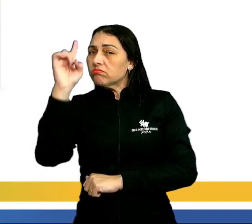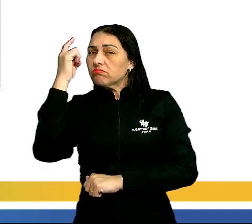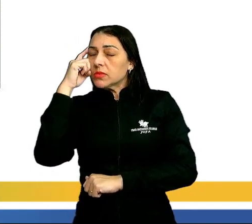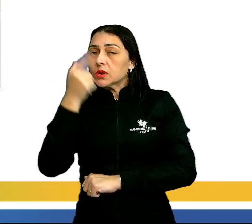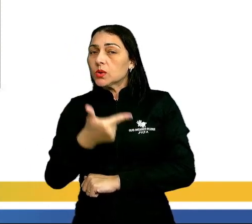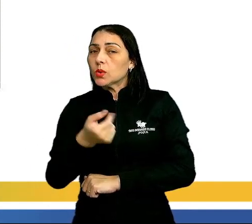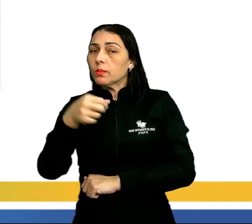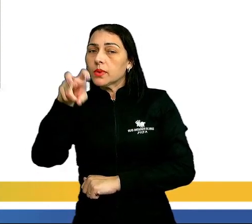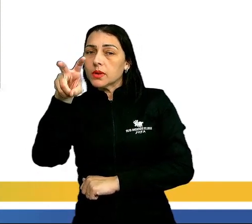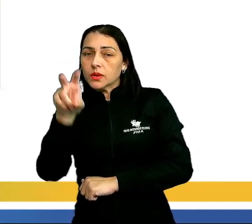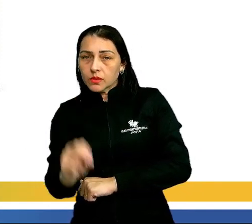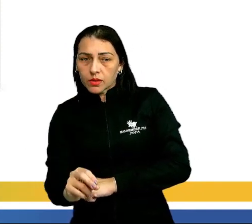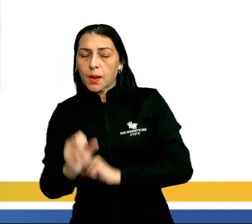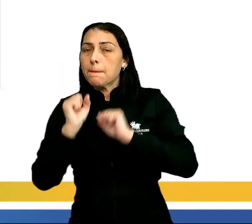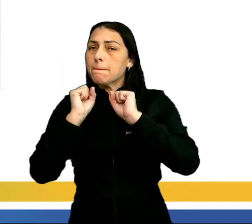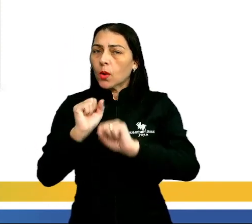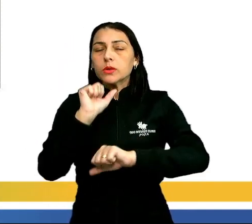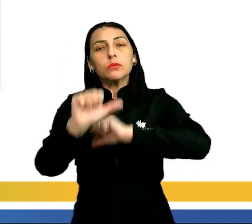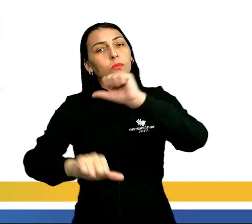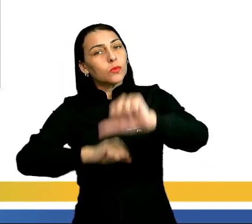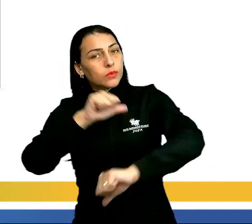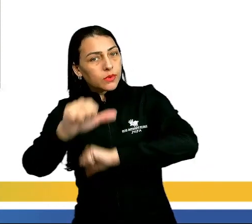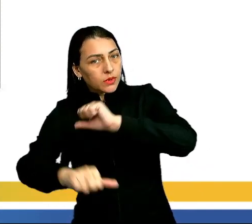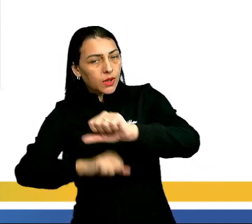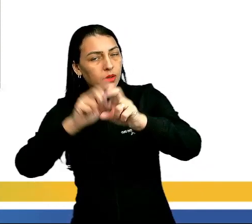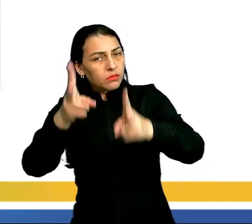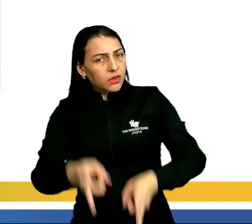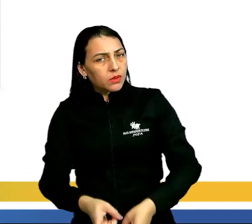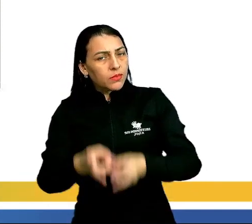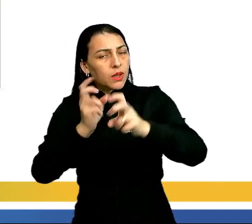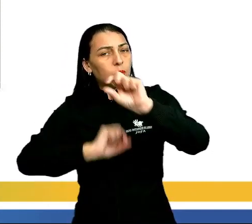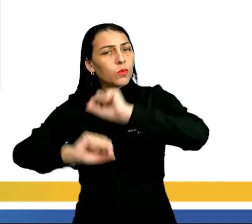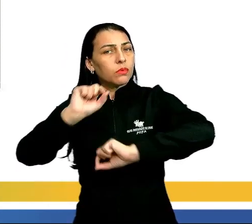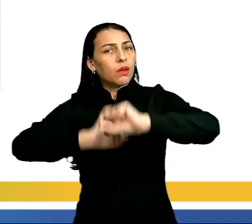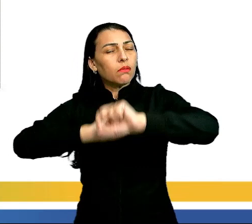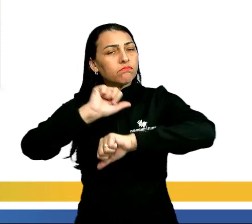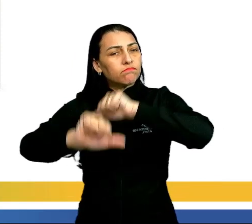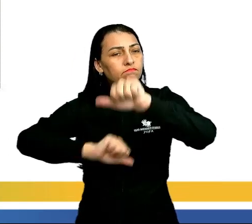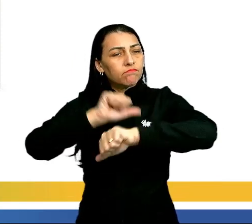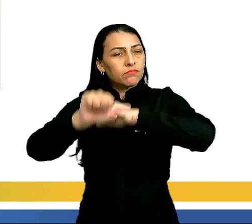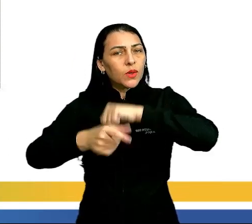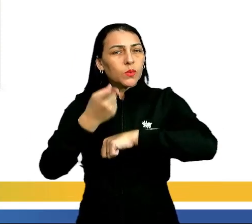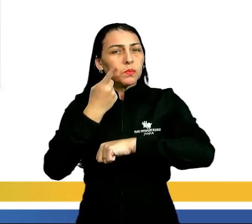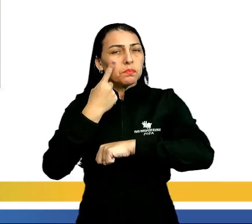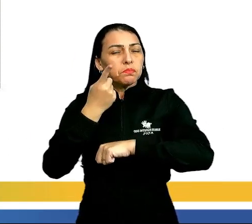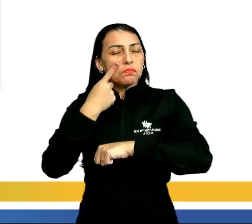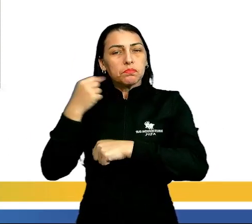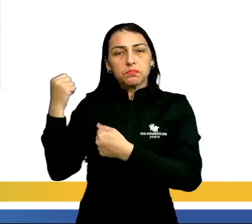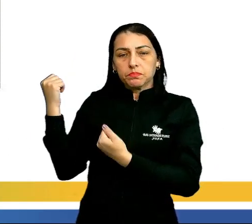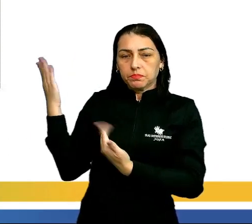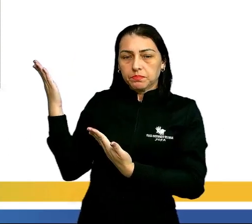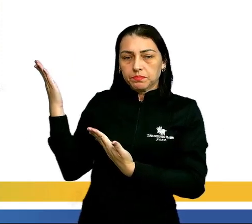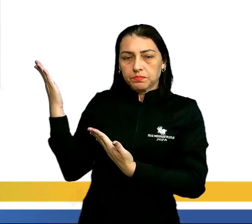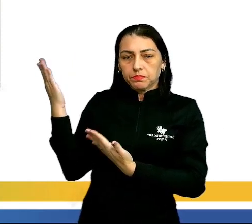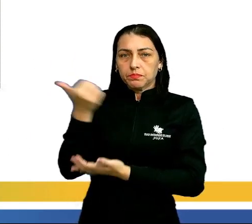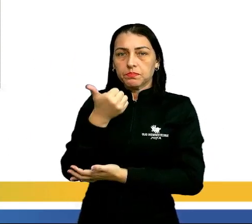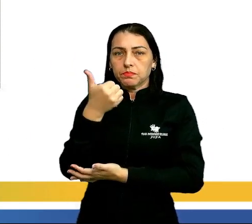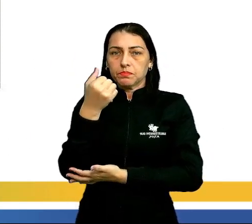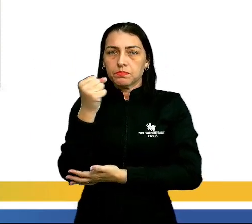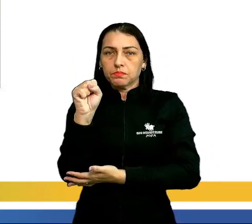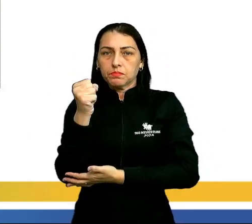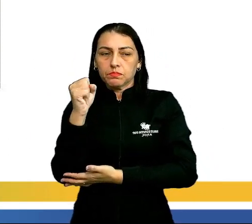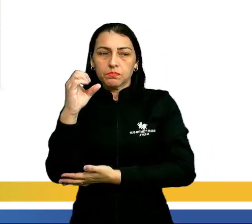para 2050, pode mudar, e a gente percebe aqui a mudança. Olhem que interessante, em